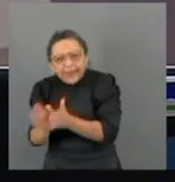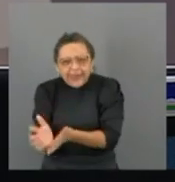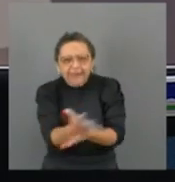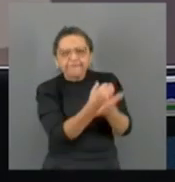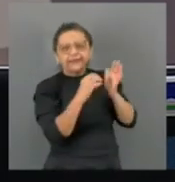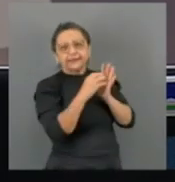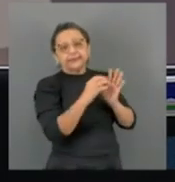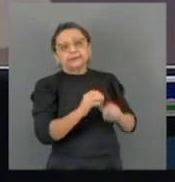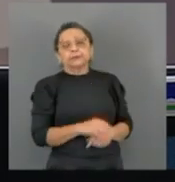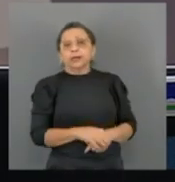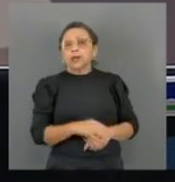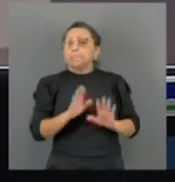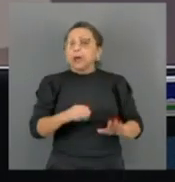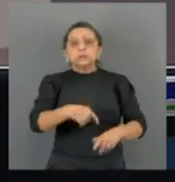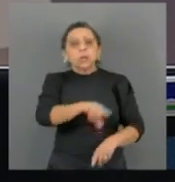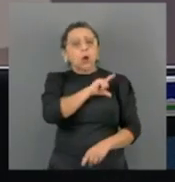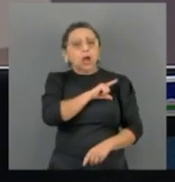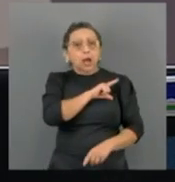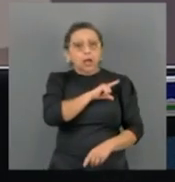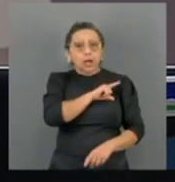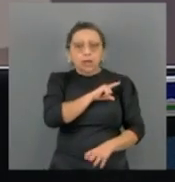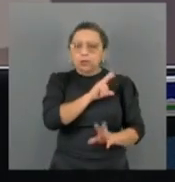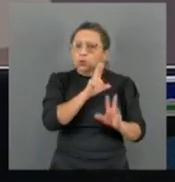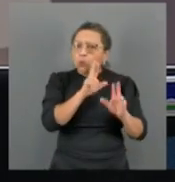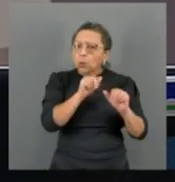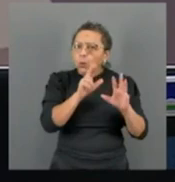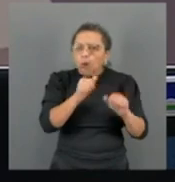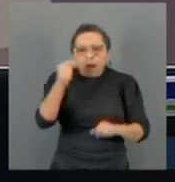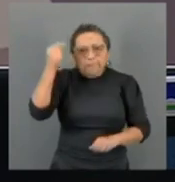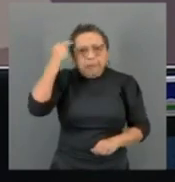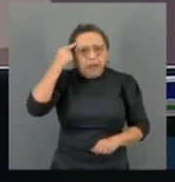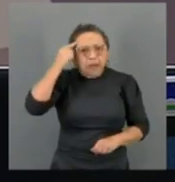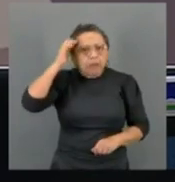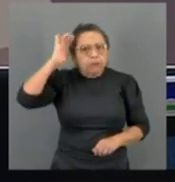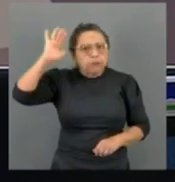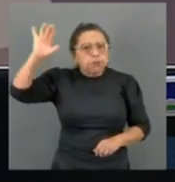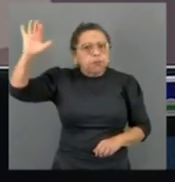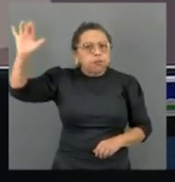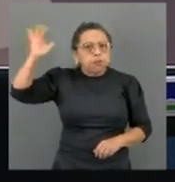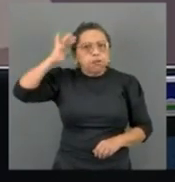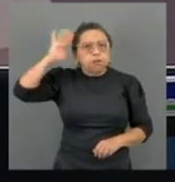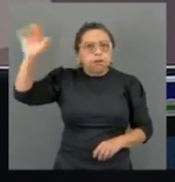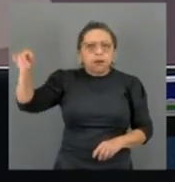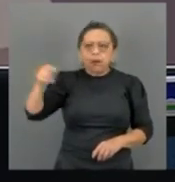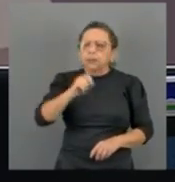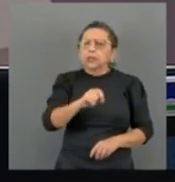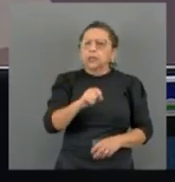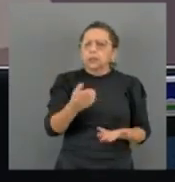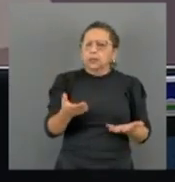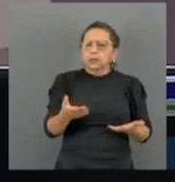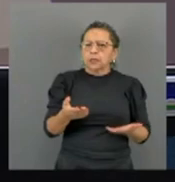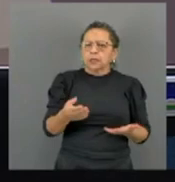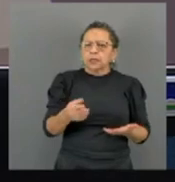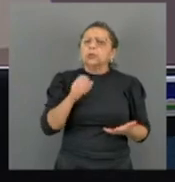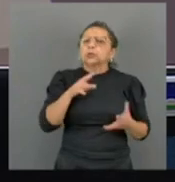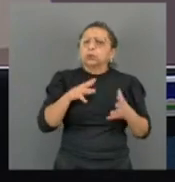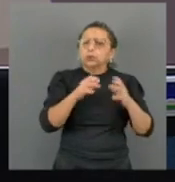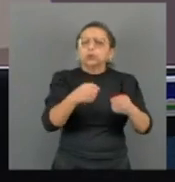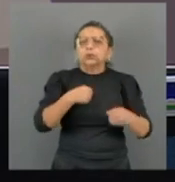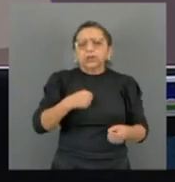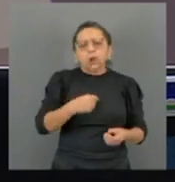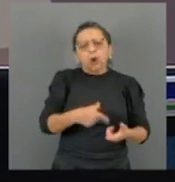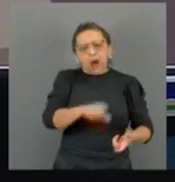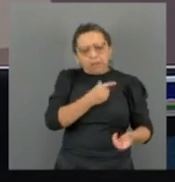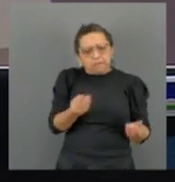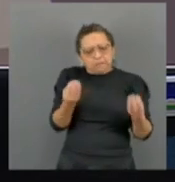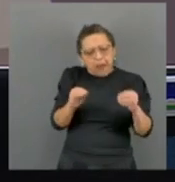Nunca imaginei que os erros que eu estava